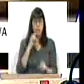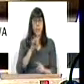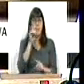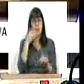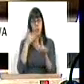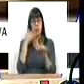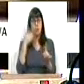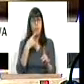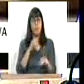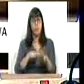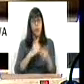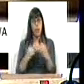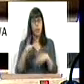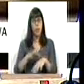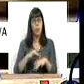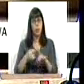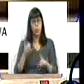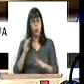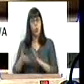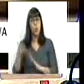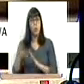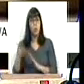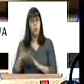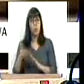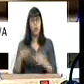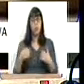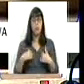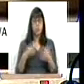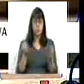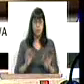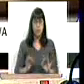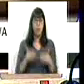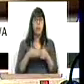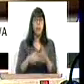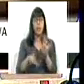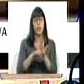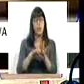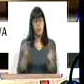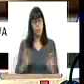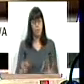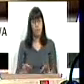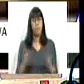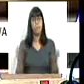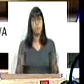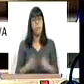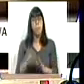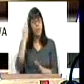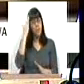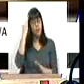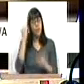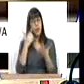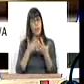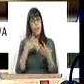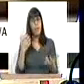questão concreta que colocou do transporte de doentes não urgentes, nós estamos a ultimar o procedimento legislativo e a estimativa